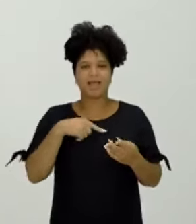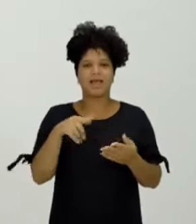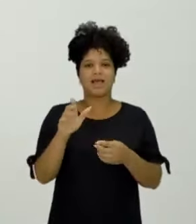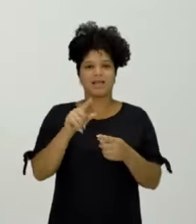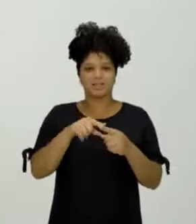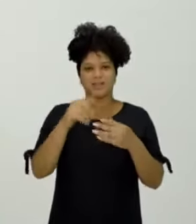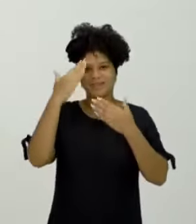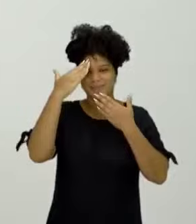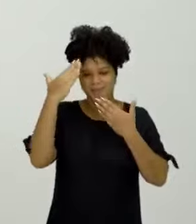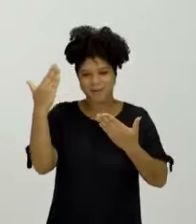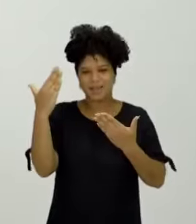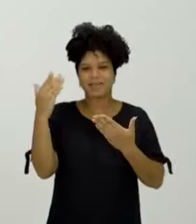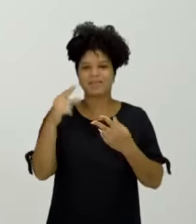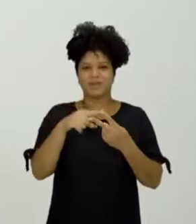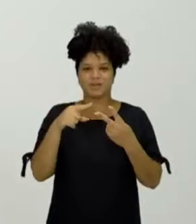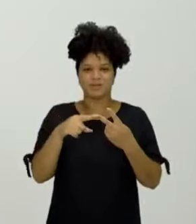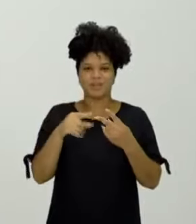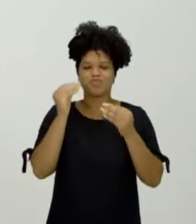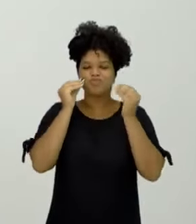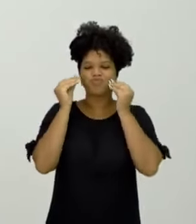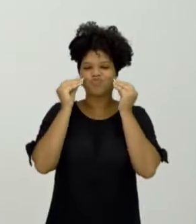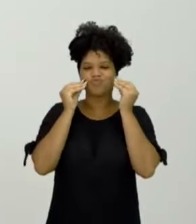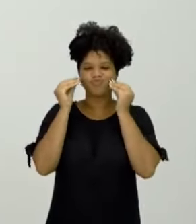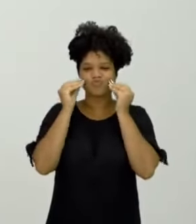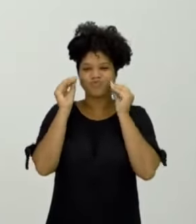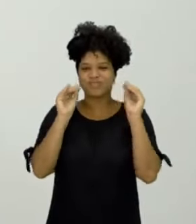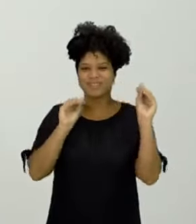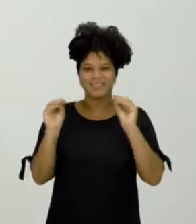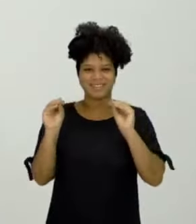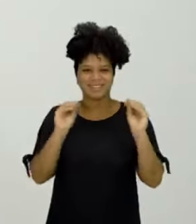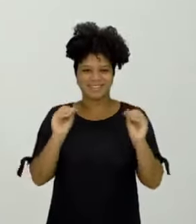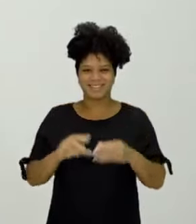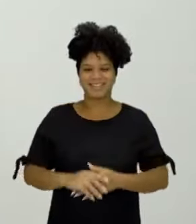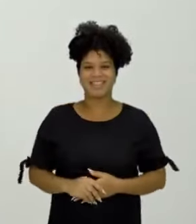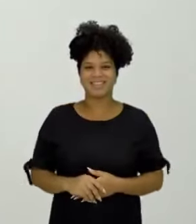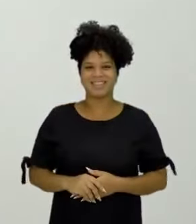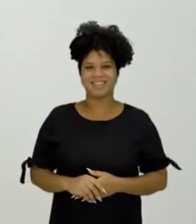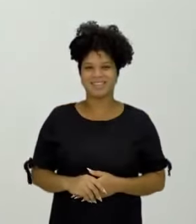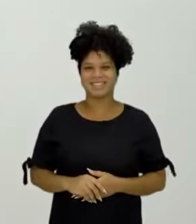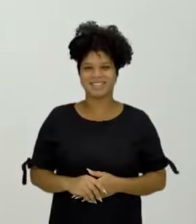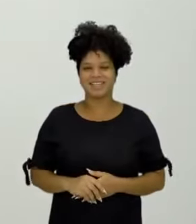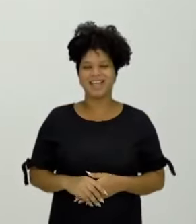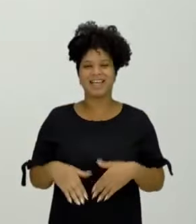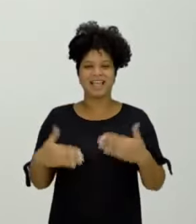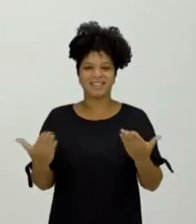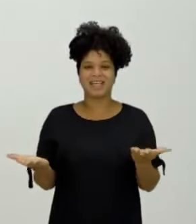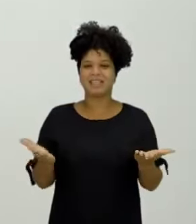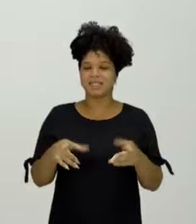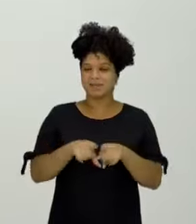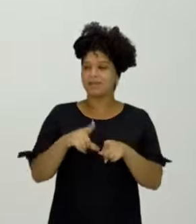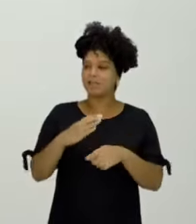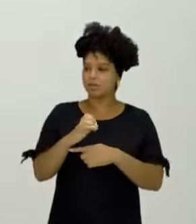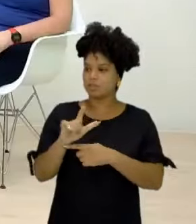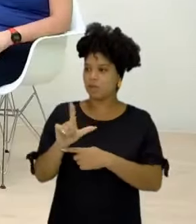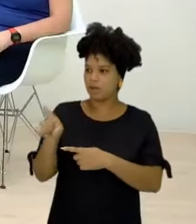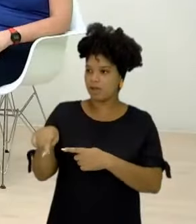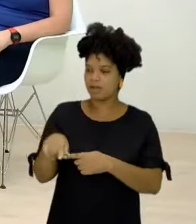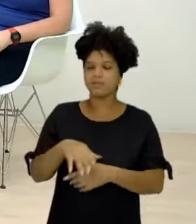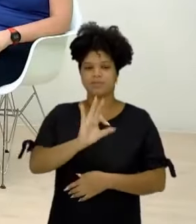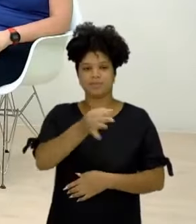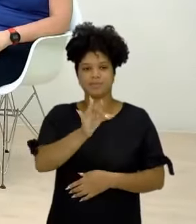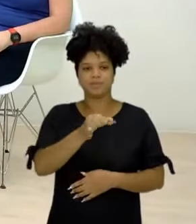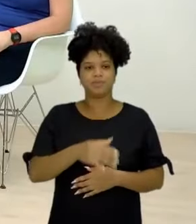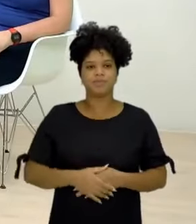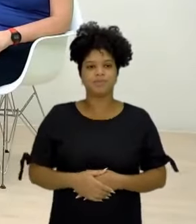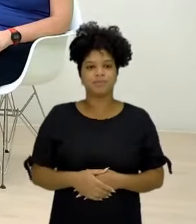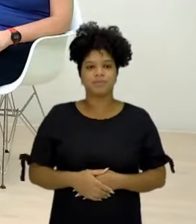Então, obrigada. Kisses, beijinhos para vocês. E também a gente tem o céu, né, Lã? Isso. Então, olha